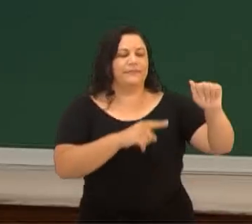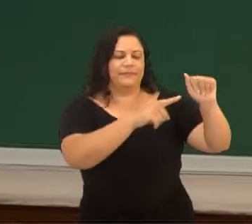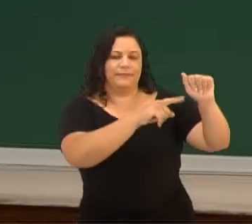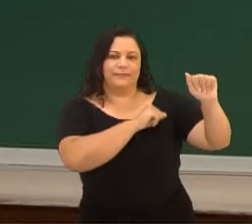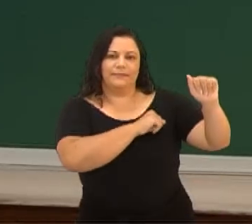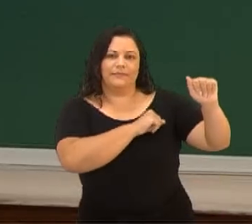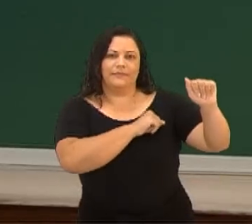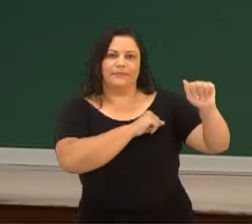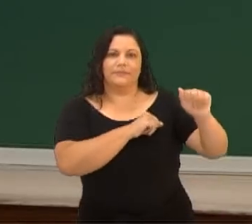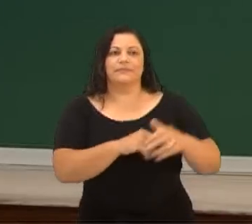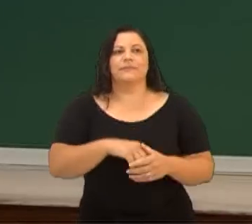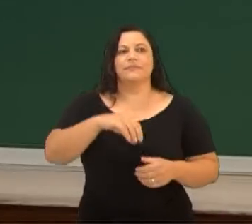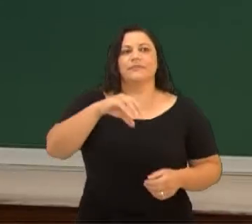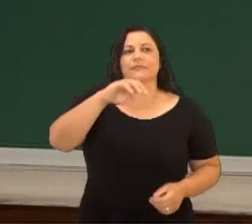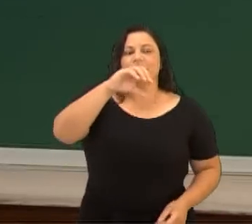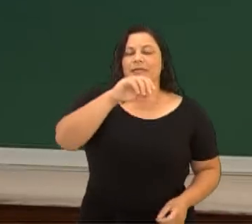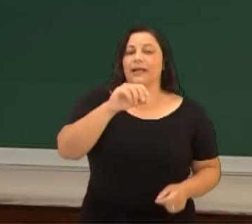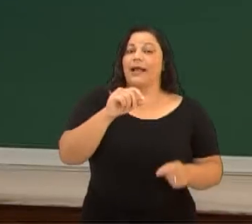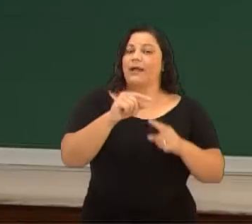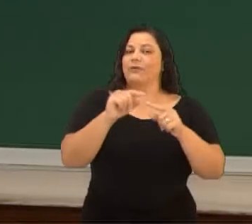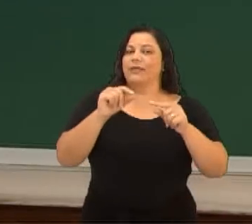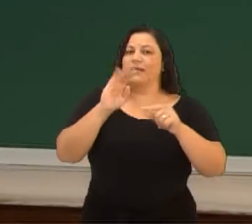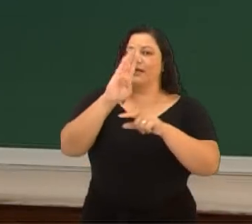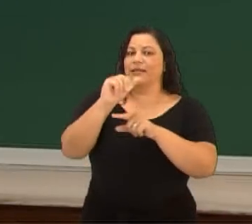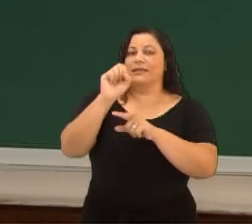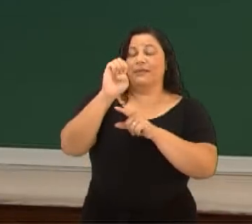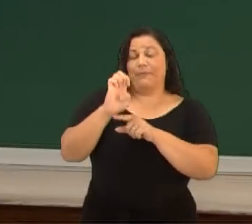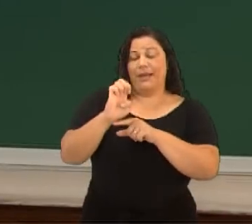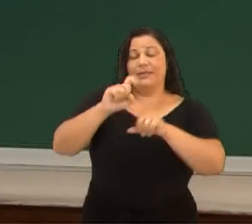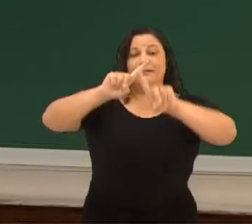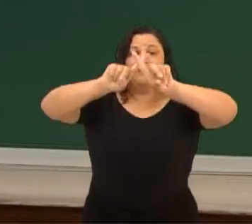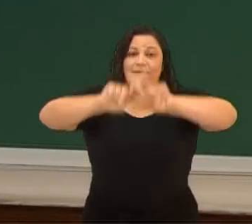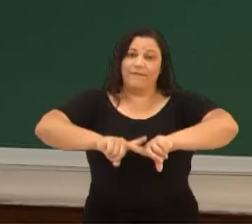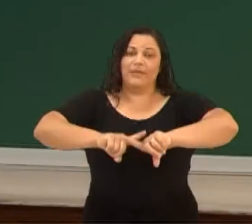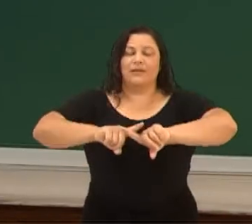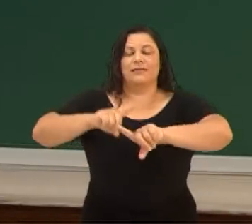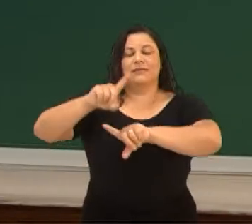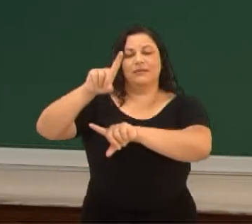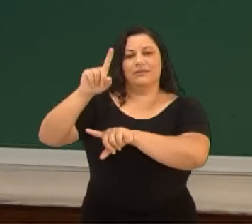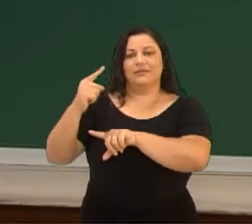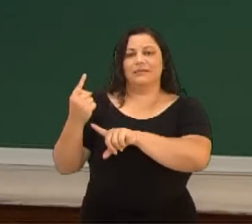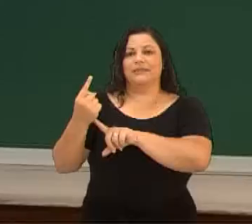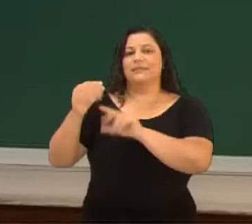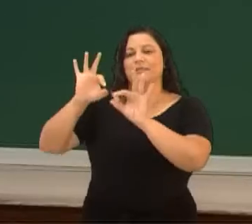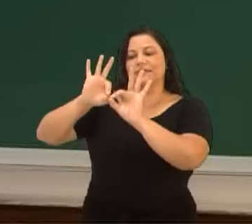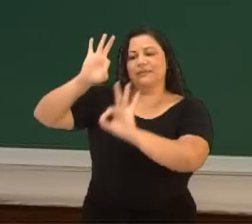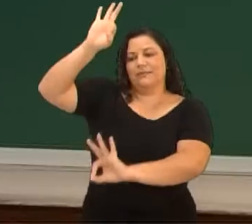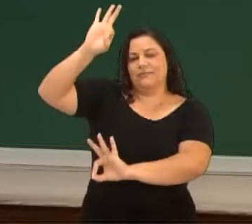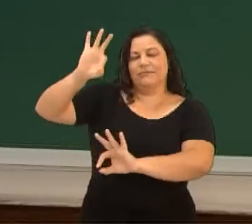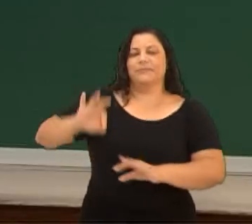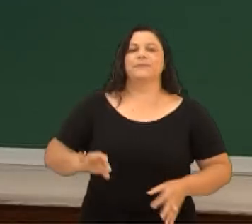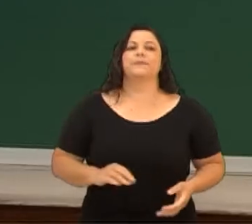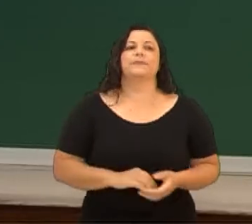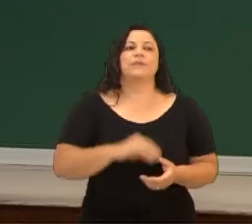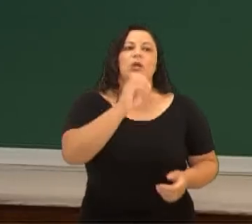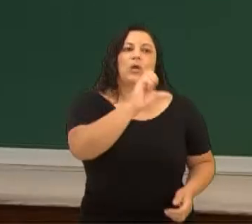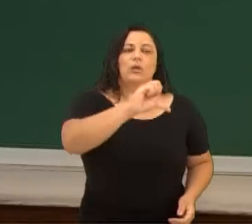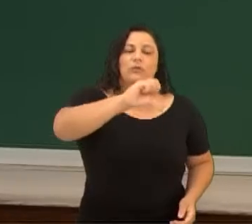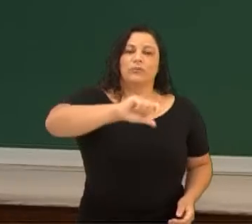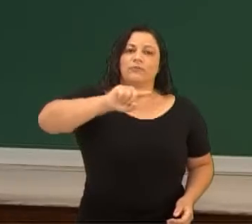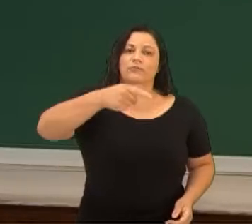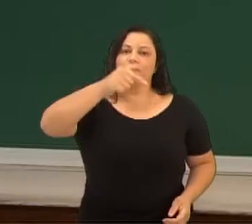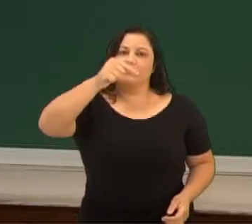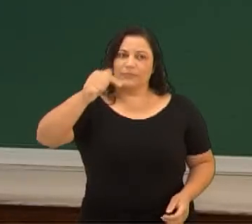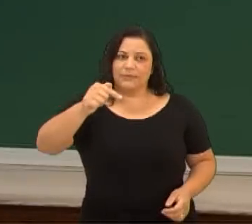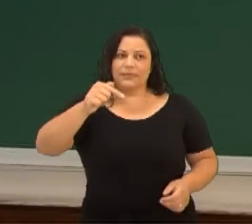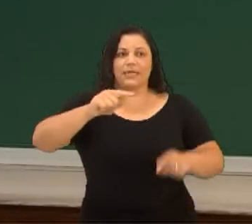igual a base vezes a altura. Quem é a nossa base aqui? 9,7, que a gente viu anteriormente, vezes